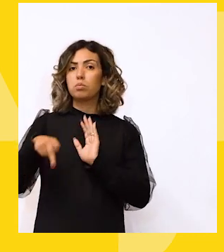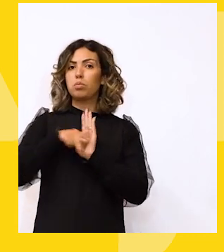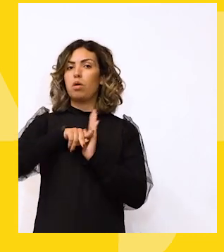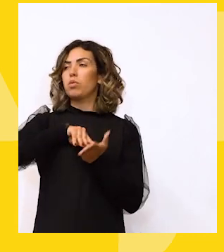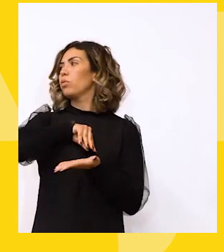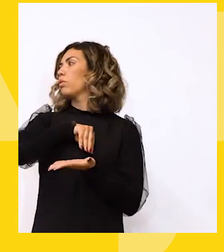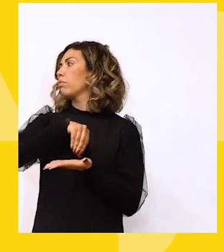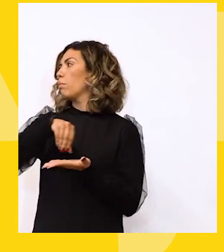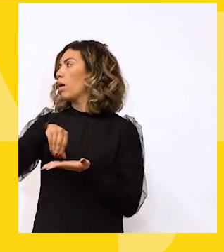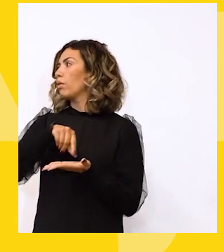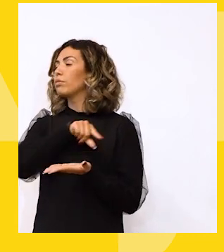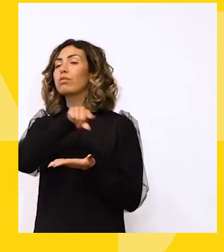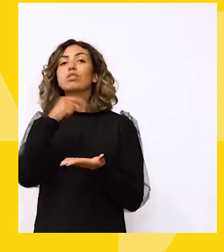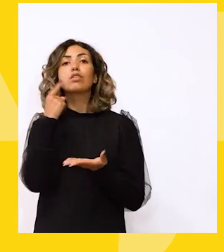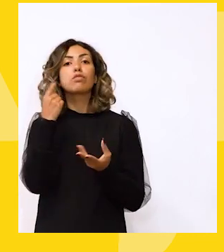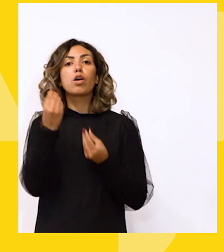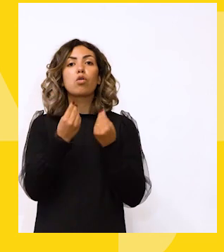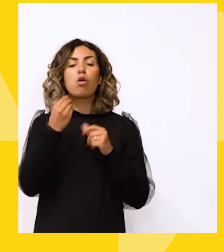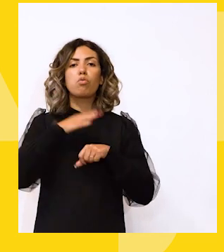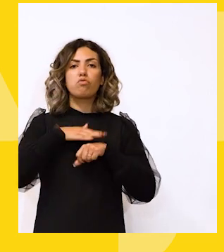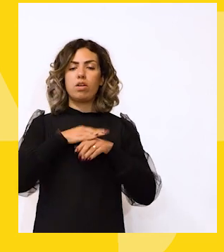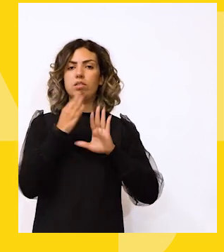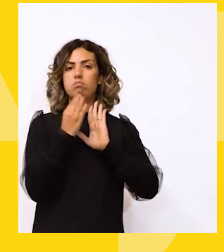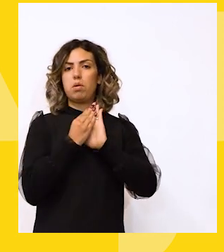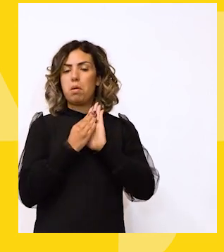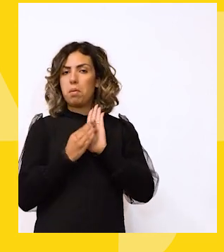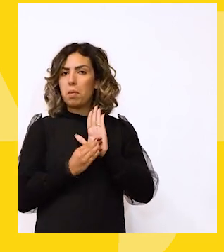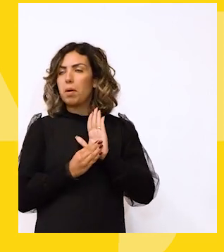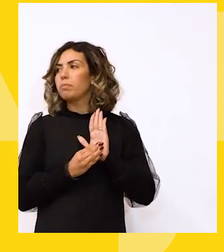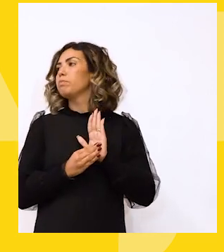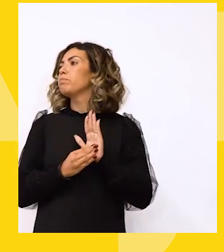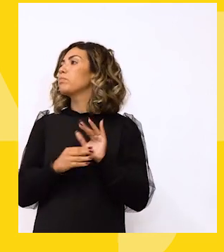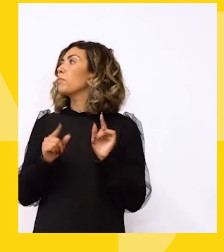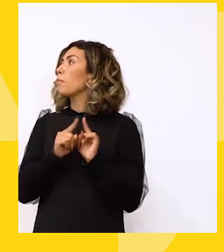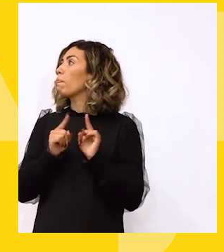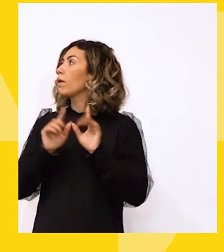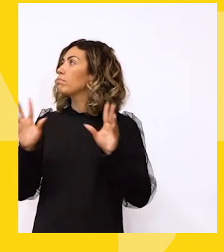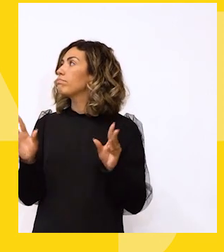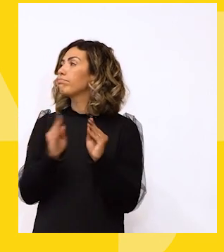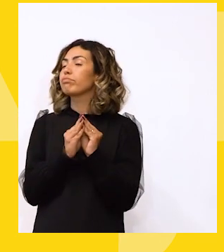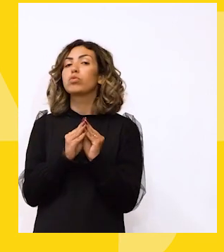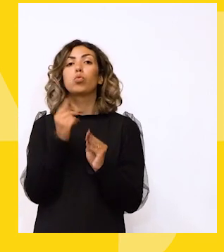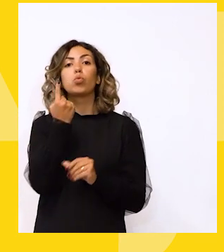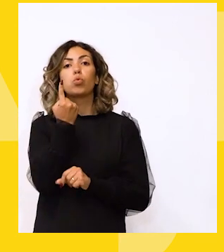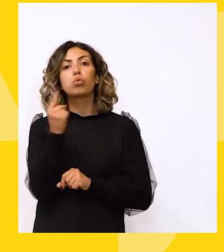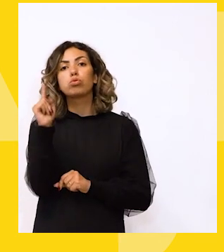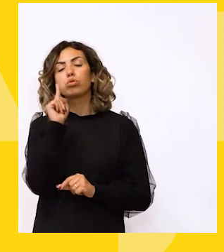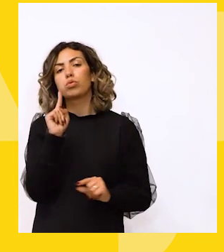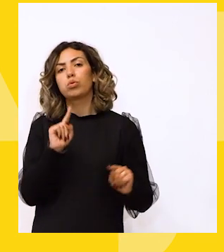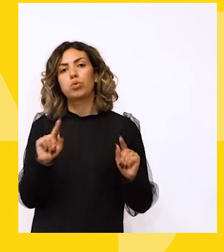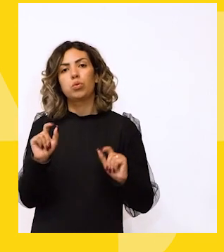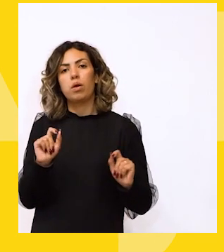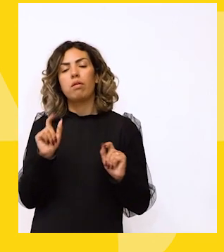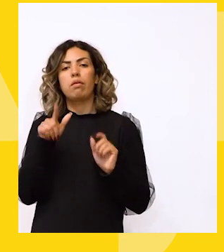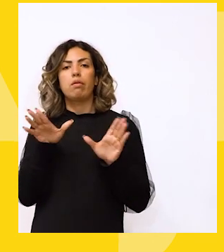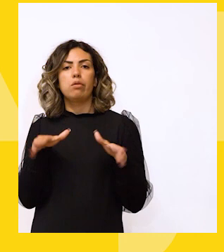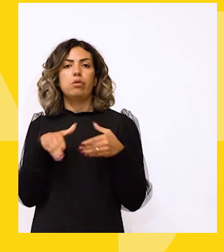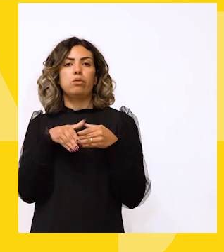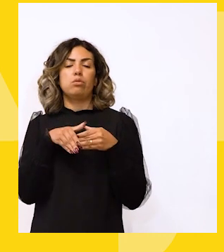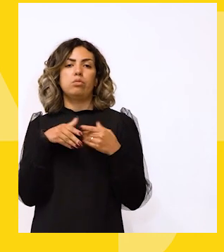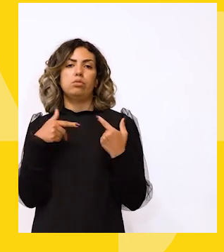está construindo os itens de agenda e finalmente o último Na verdade o grupo trabalha aqui